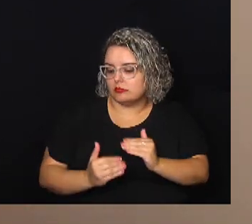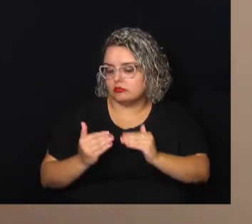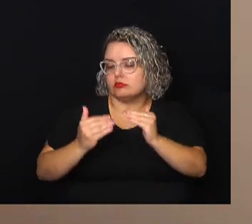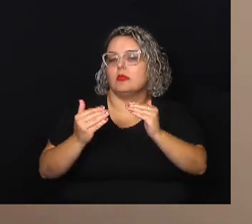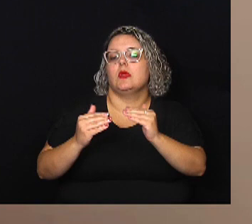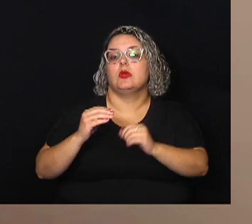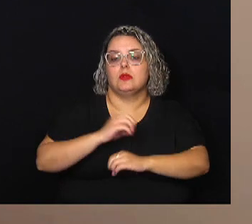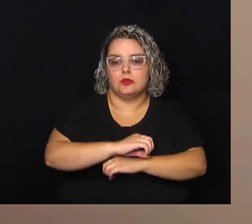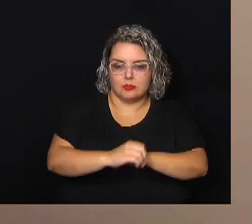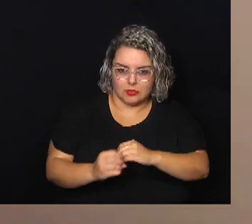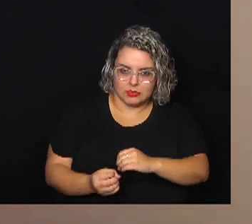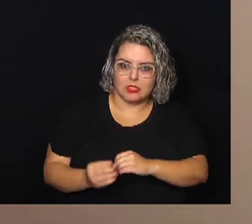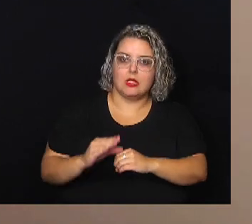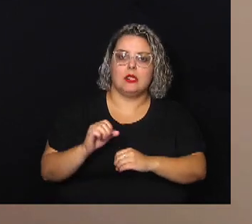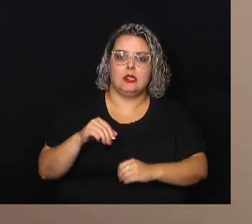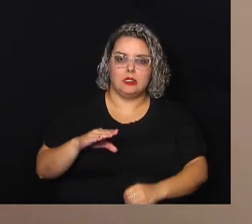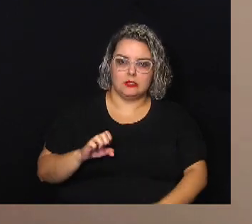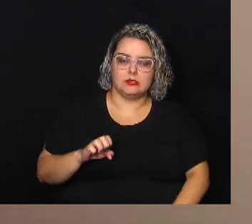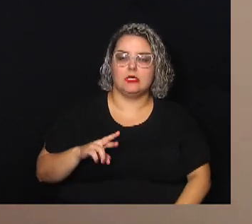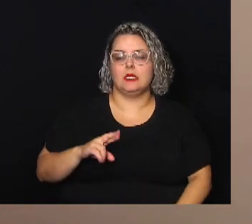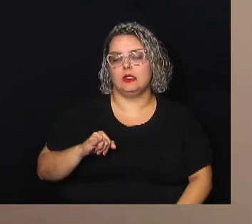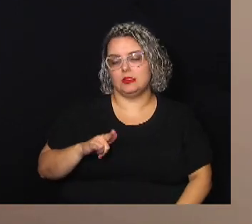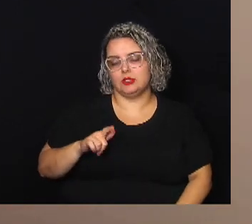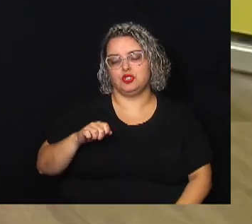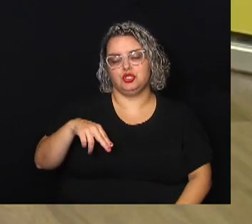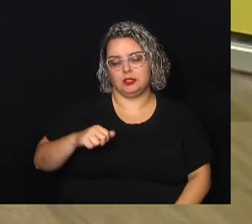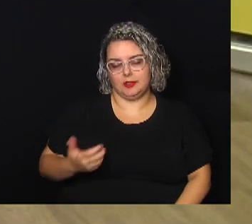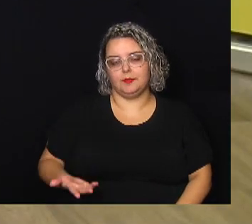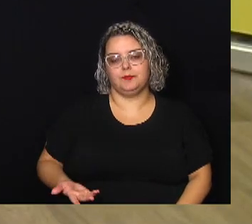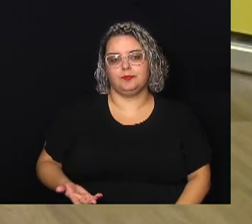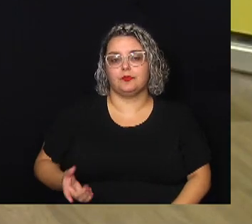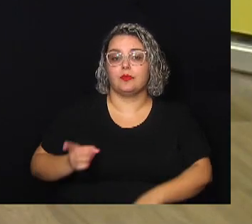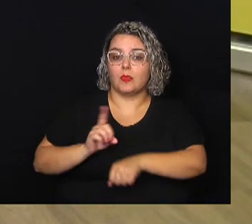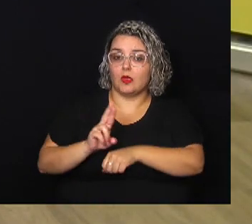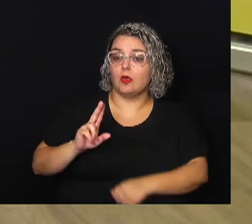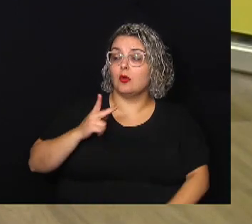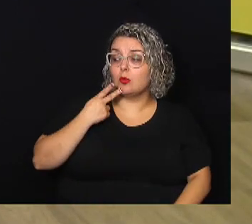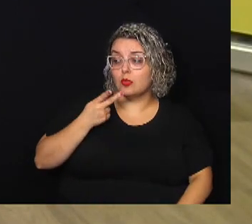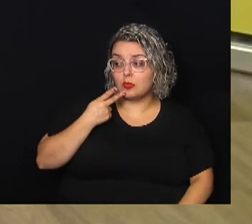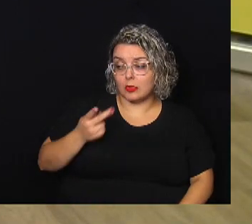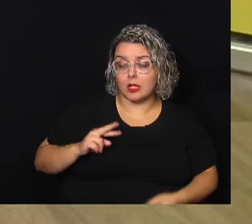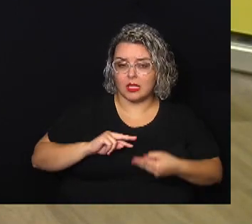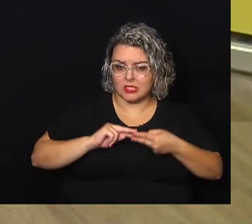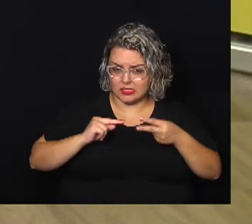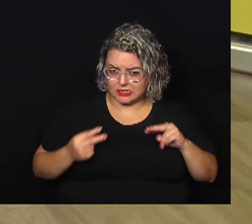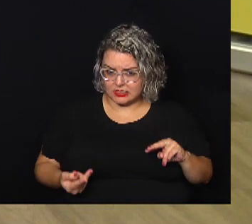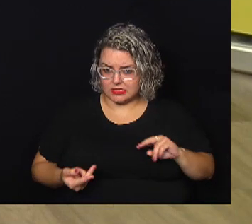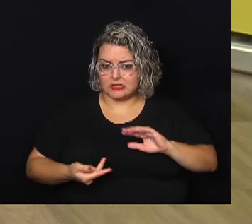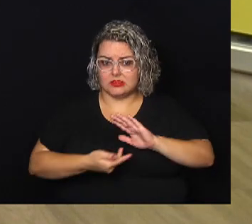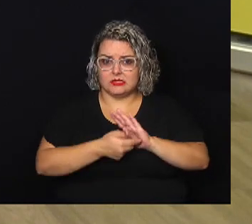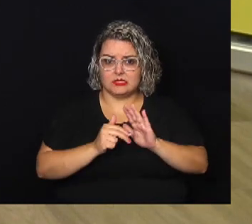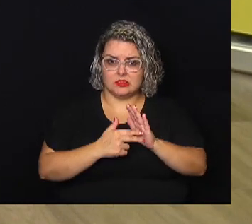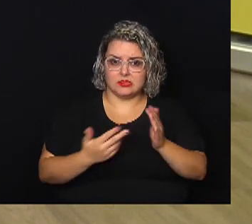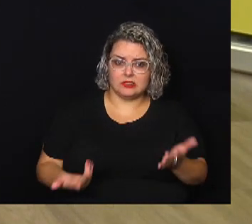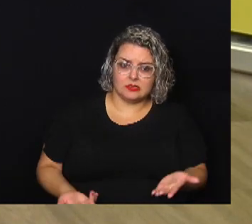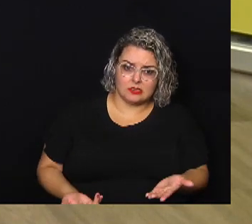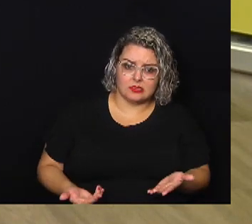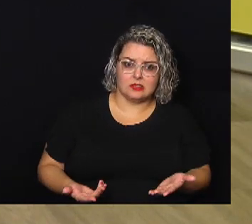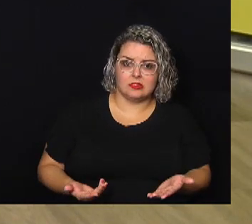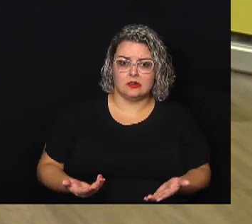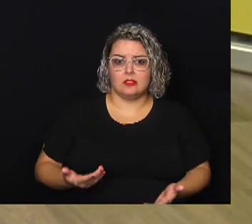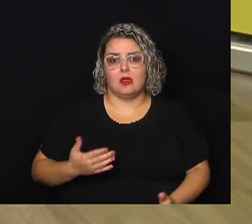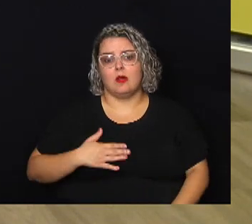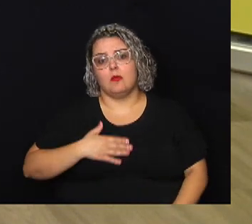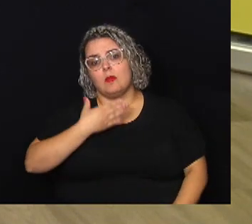célula cancerígena. Doutor, quando se fala aí de genética, significa se meu pai, se